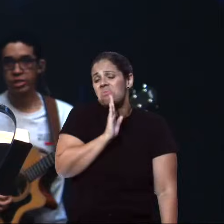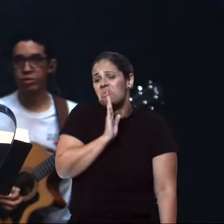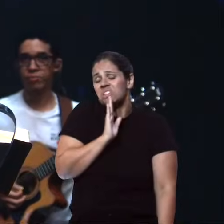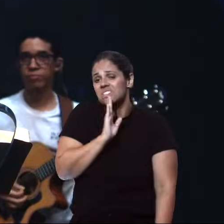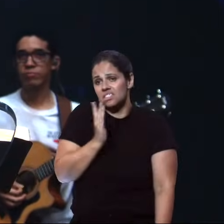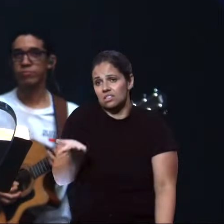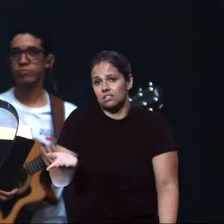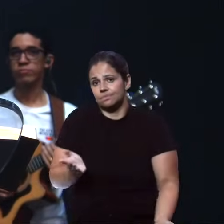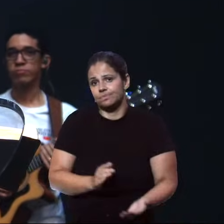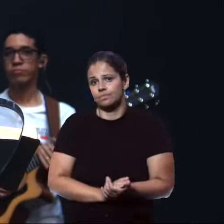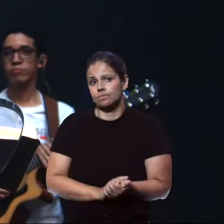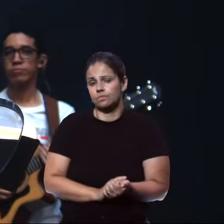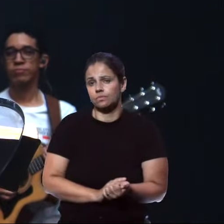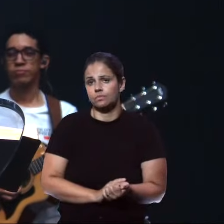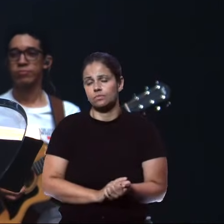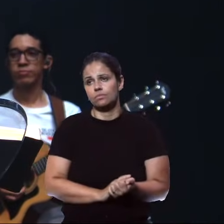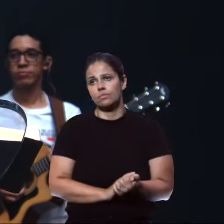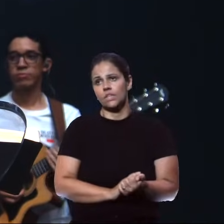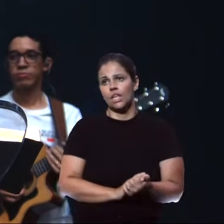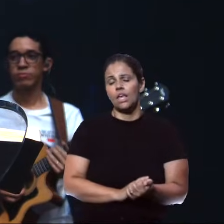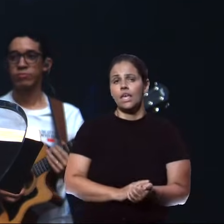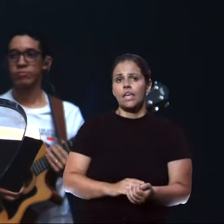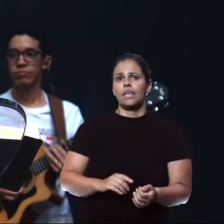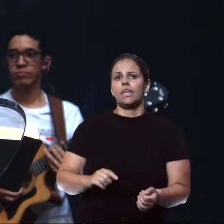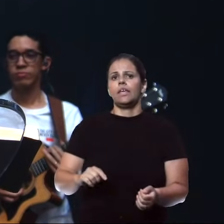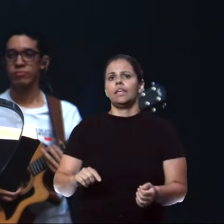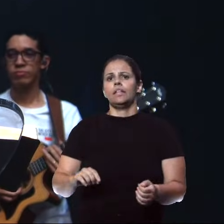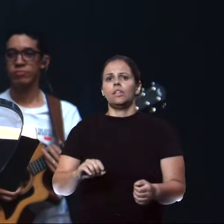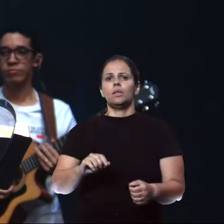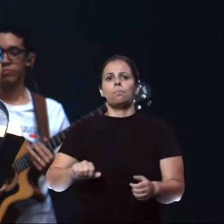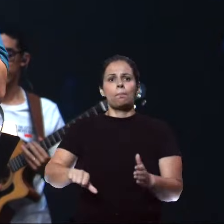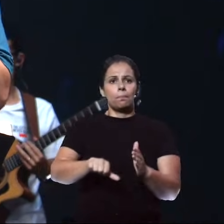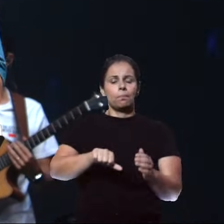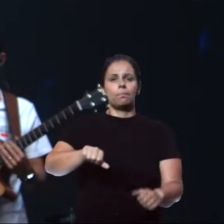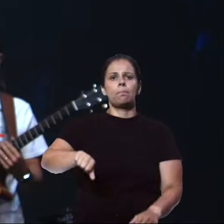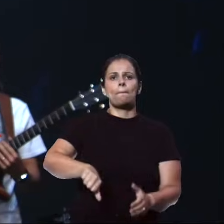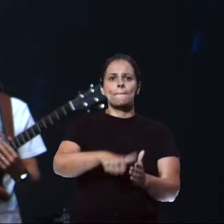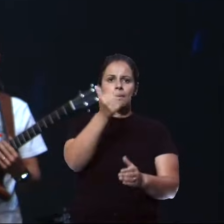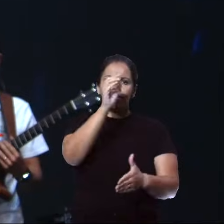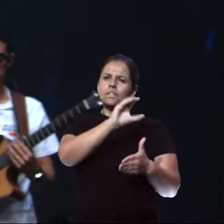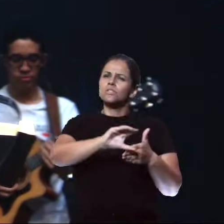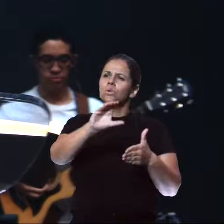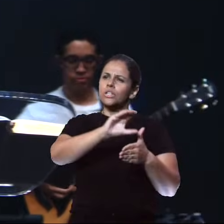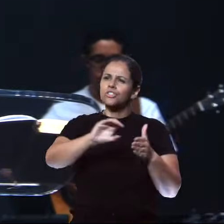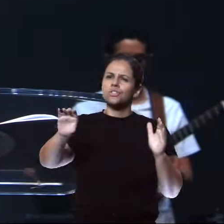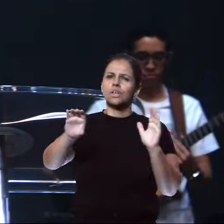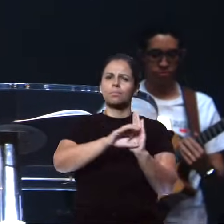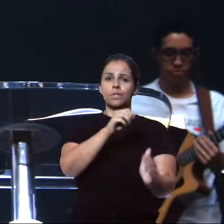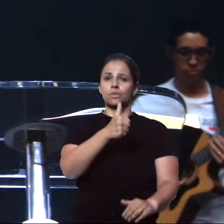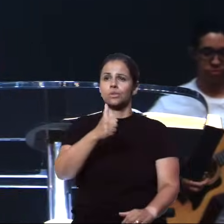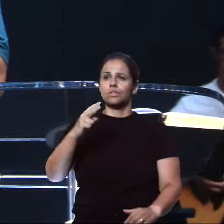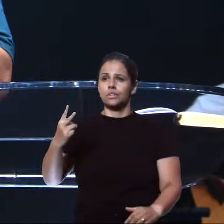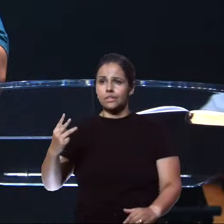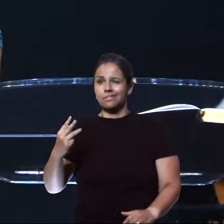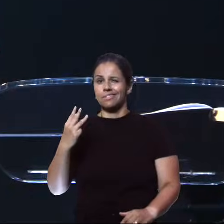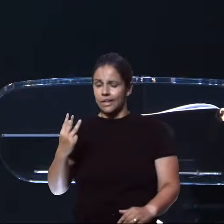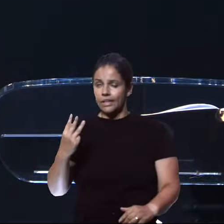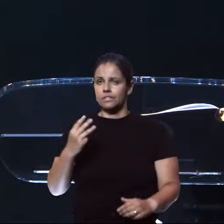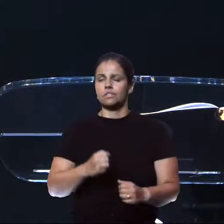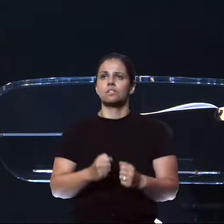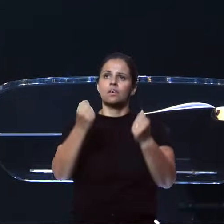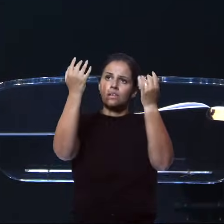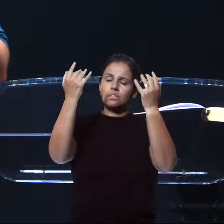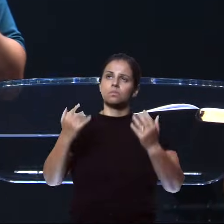sabe, esse texto que eu citei de Paulo lá de 1 Coríntios 13 é muito interessante. Eu terminei o ano dizendo para os nossos líderes de jovens